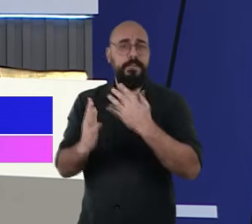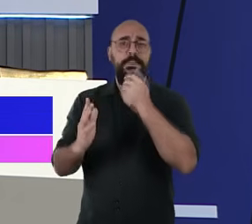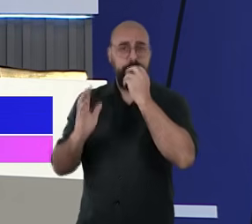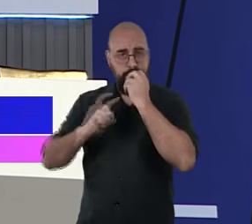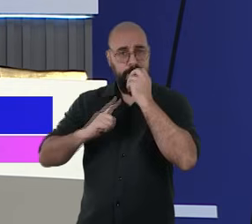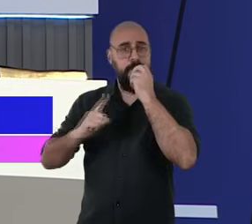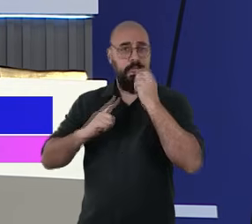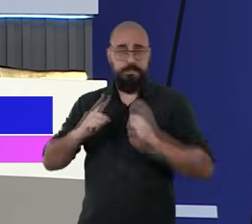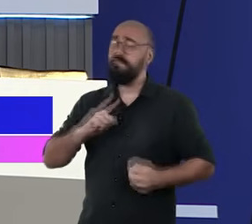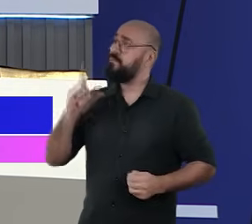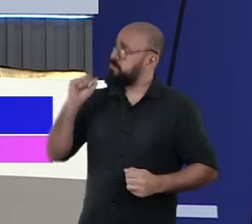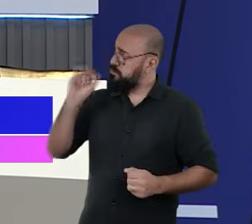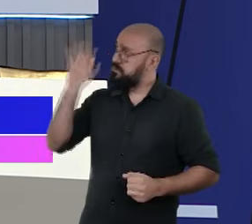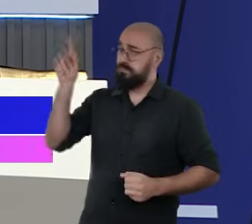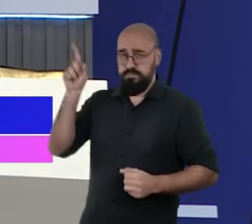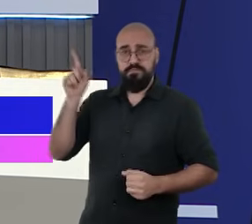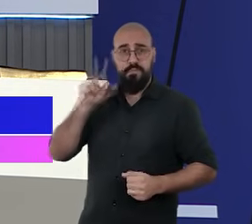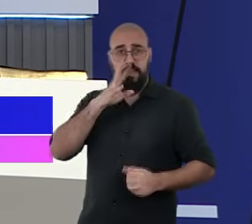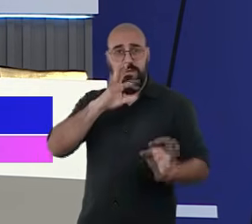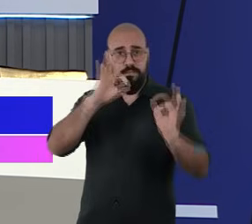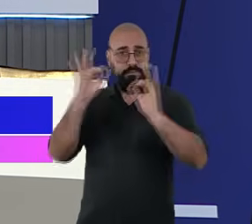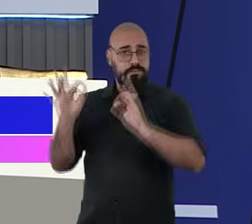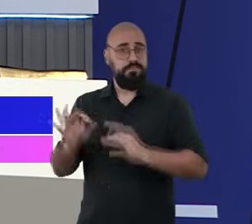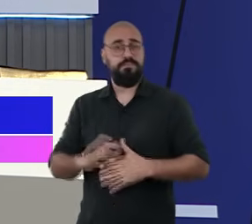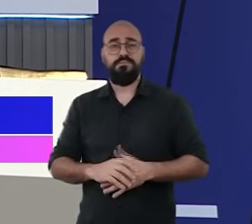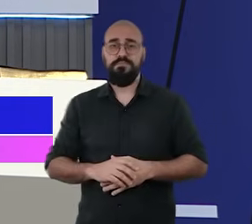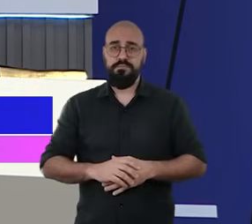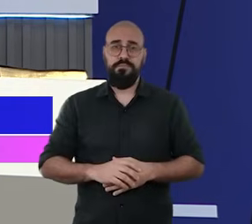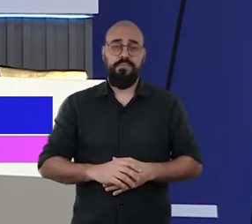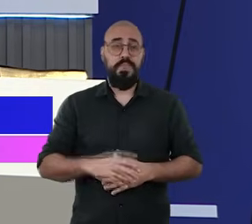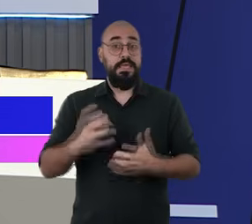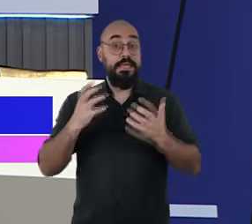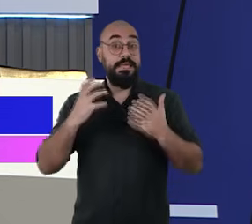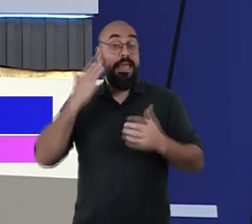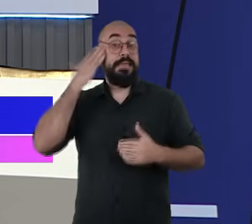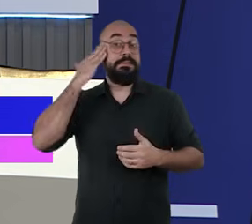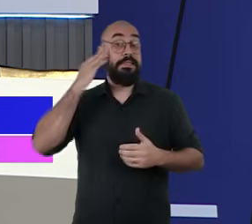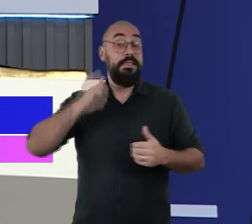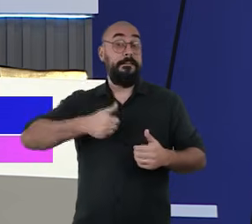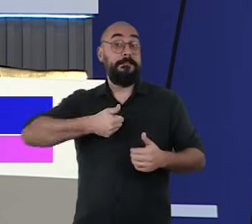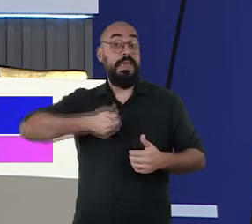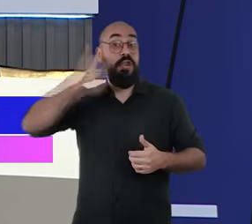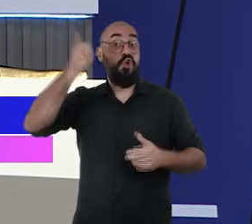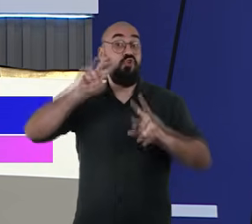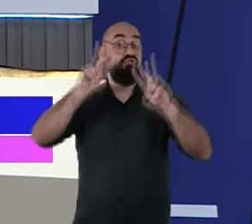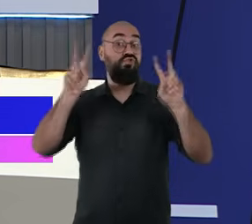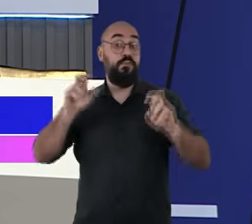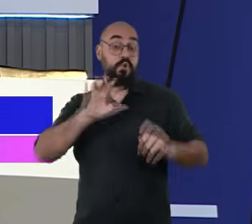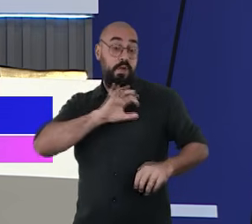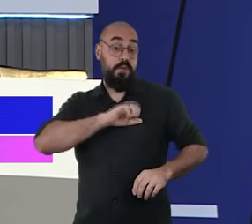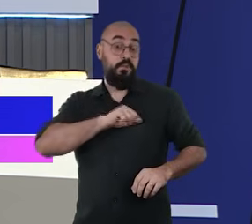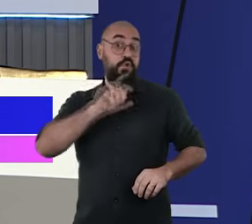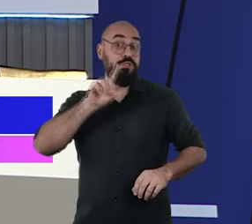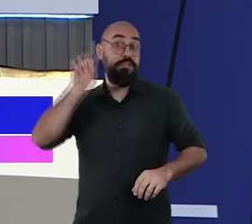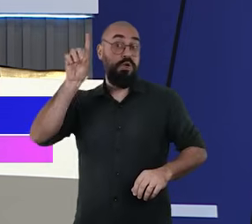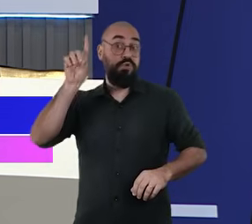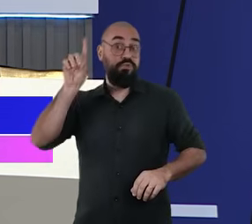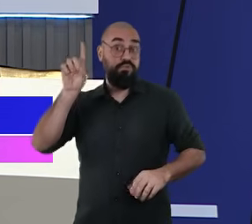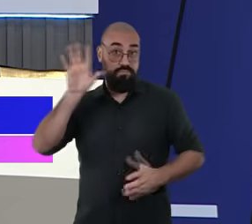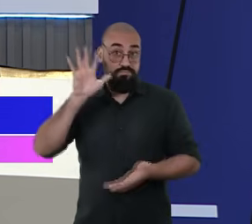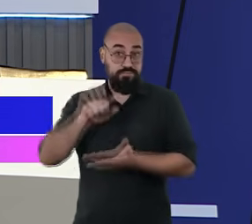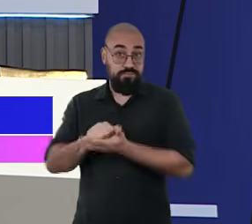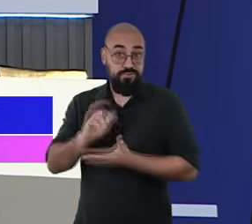para você compartilhar com outras pessoas também que podem e querem entender ainda mais sobre o amor do Senhor. Já se inscreveu no nosso